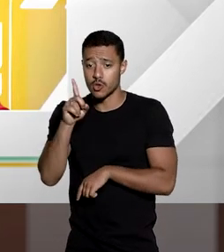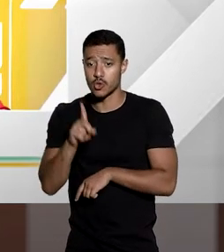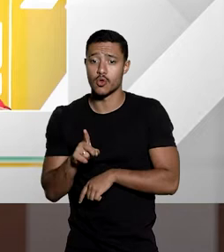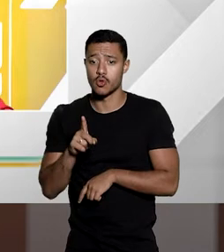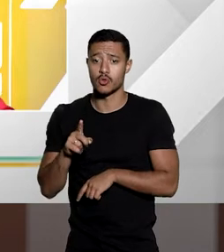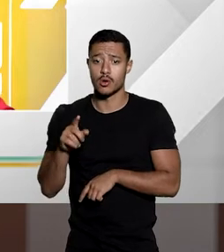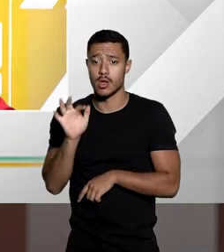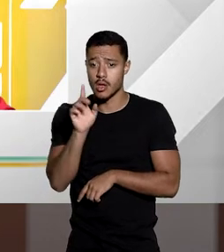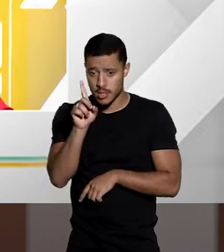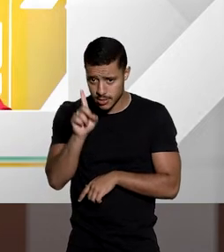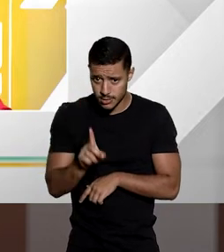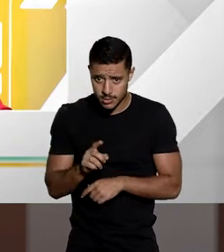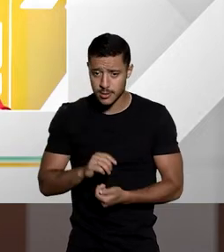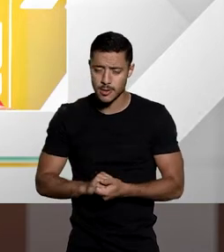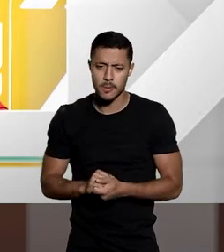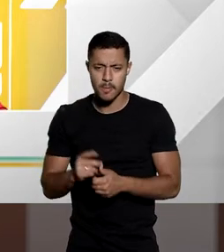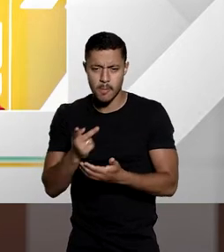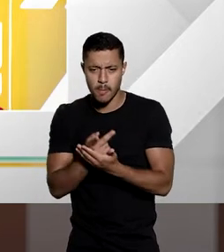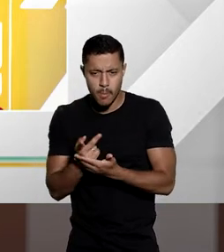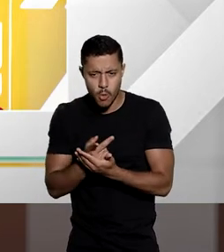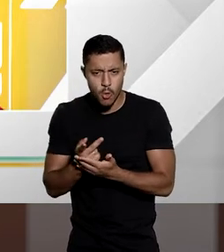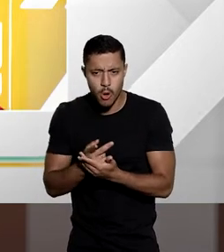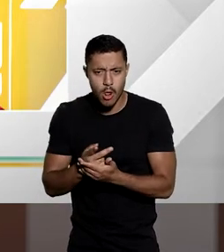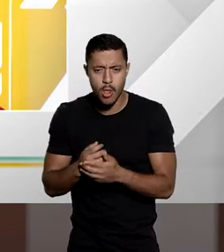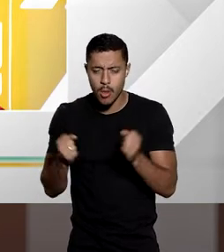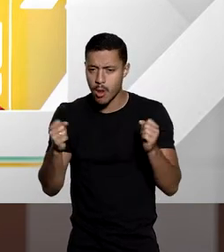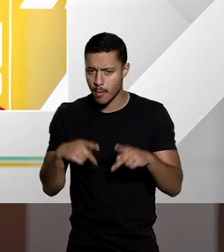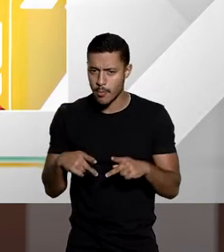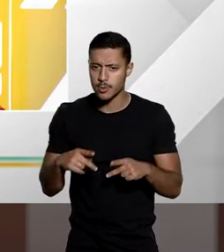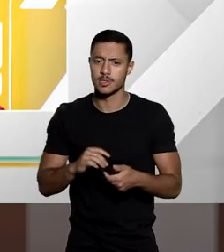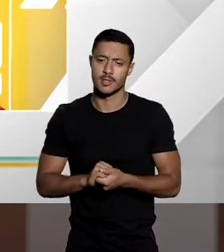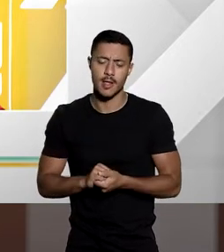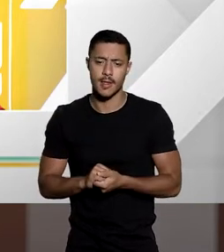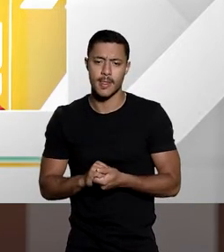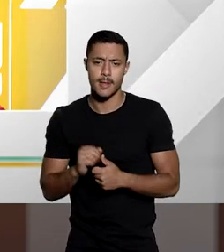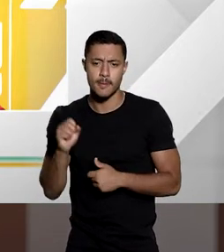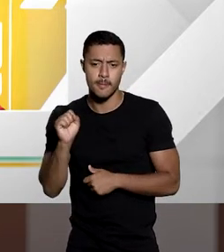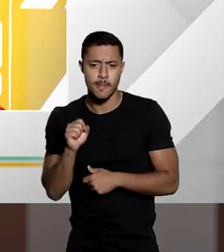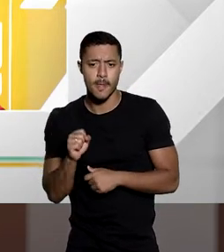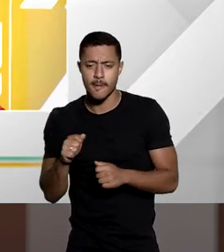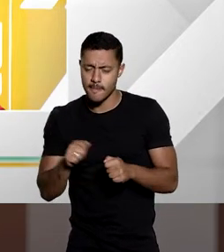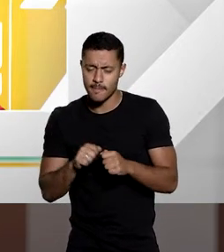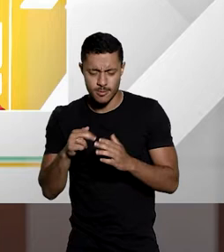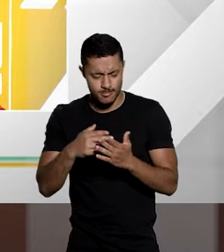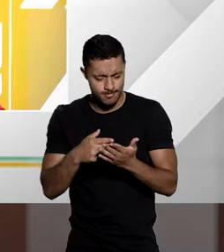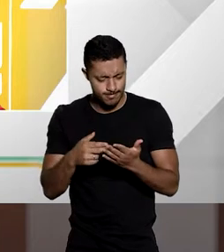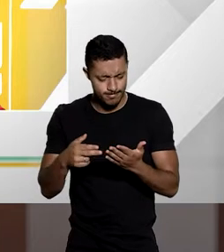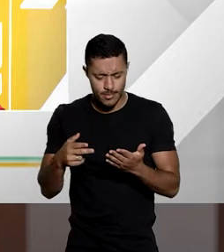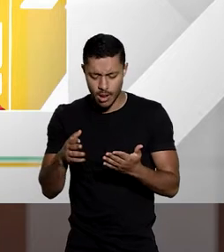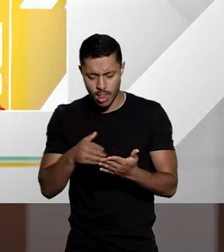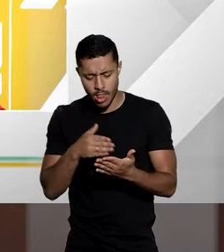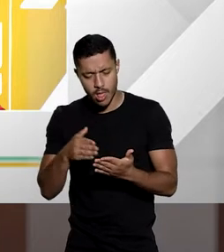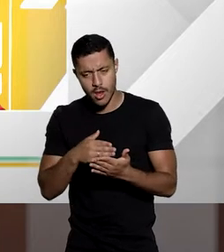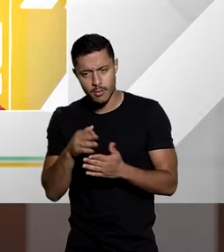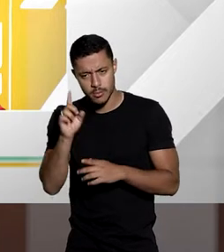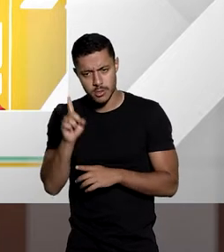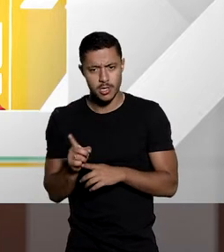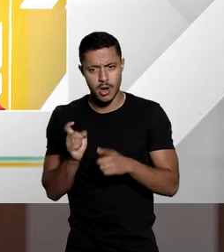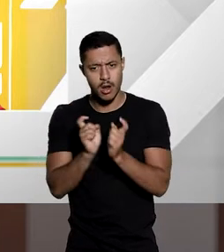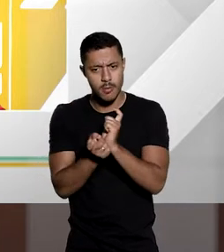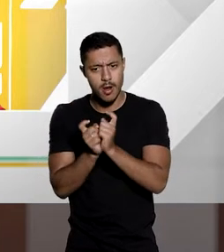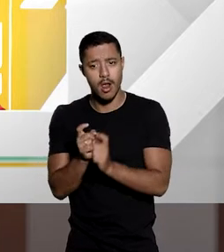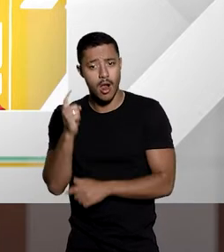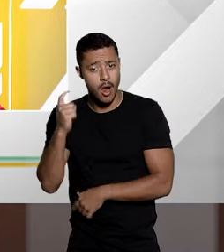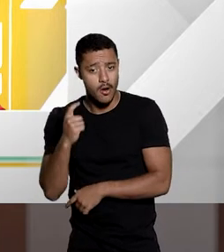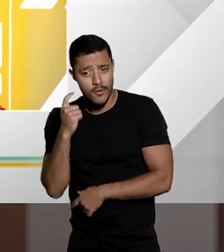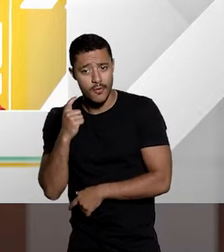Paulo, procuradora do Estado de São Paulo aposentada, autora de diversos livros de Direito Administrativo, advogada na